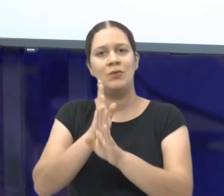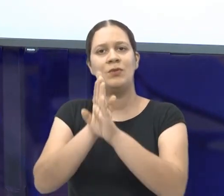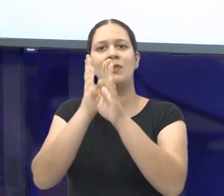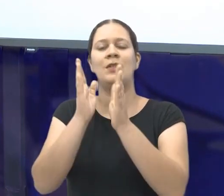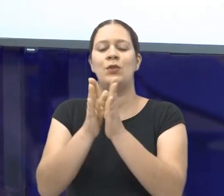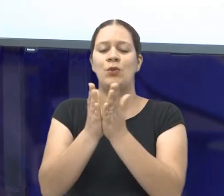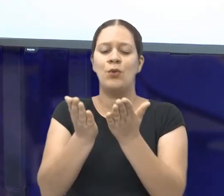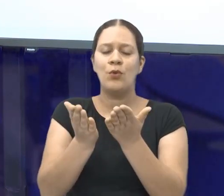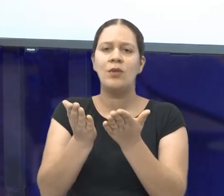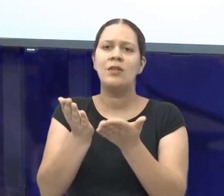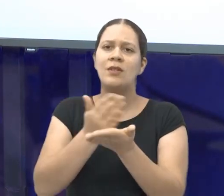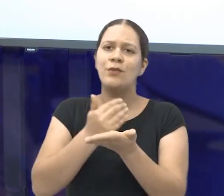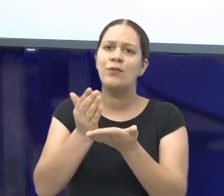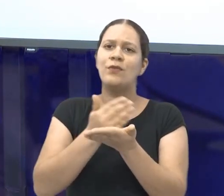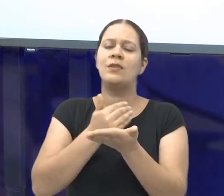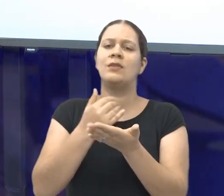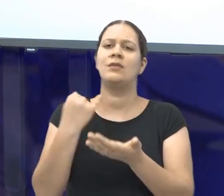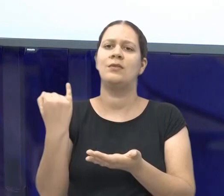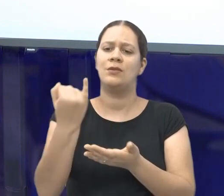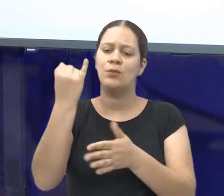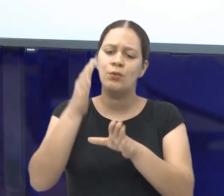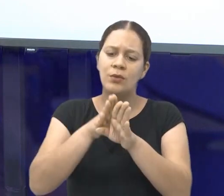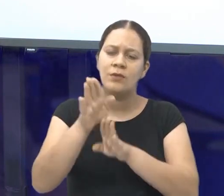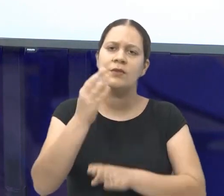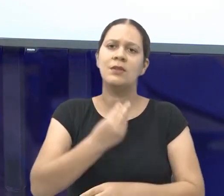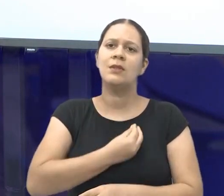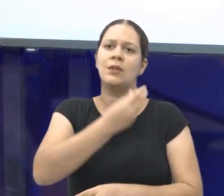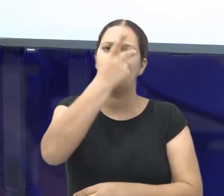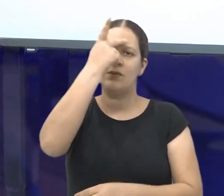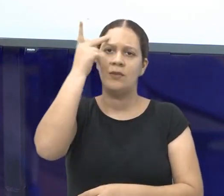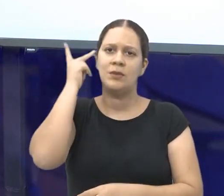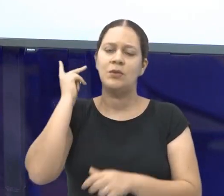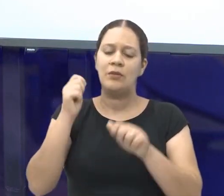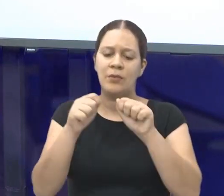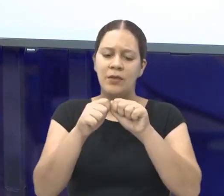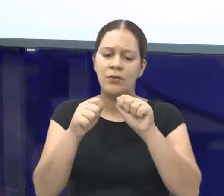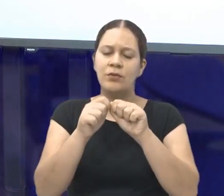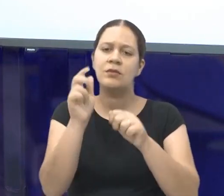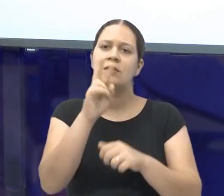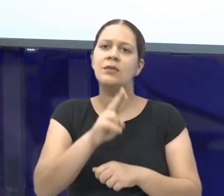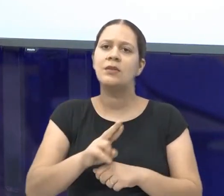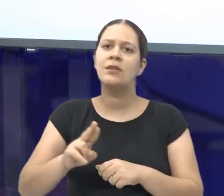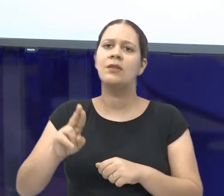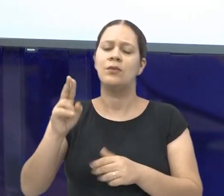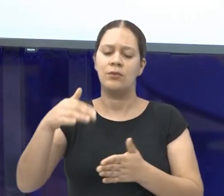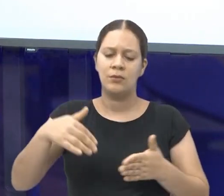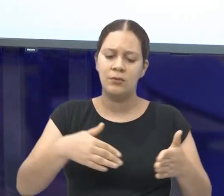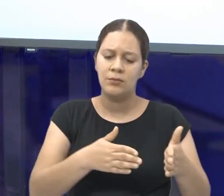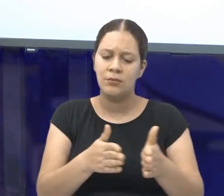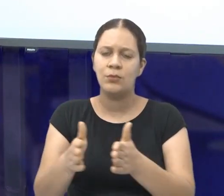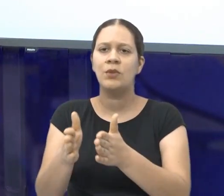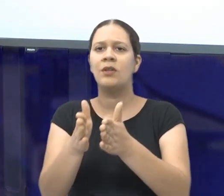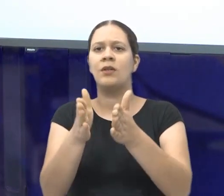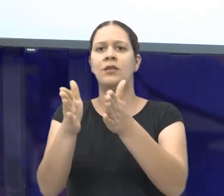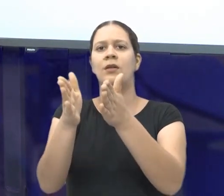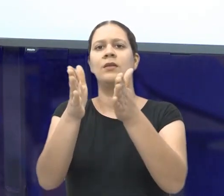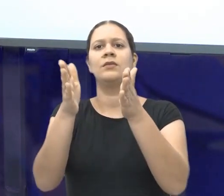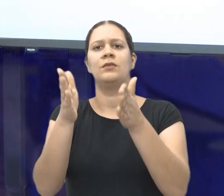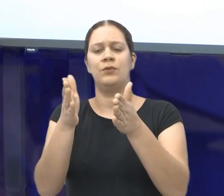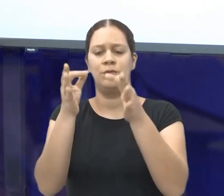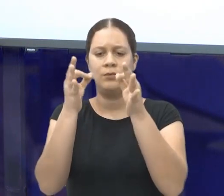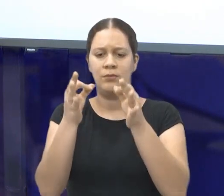6º ano, aluna, parabéns pelos acertos. Sim, outra coisa, não acertou sem problema, conserta, ajeita. O que foi